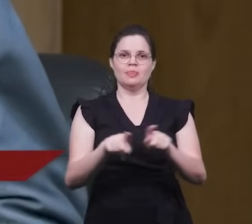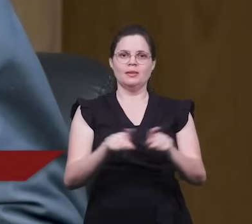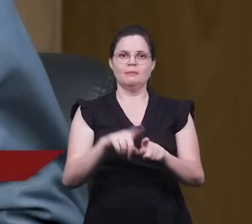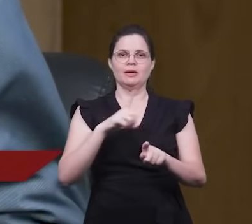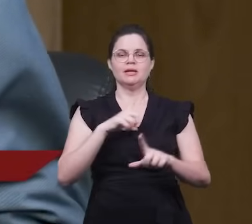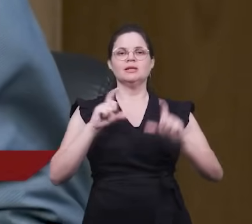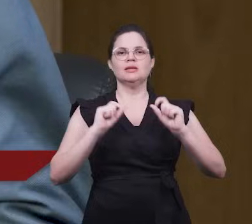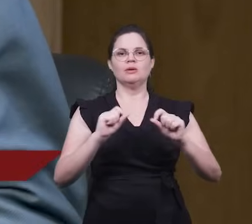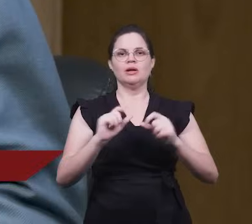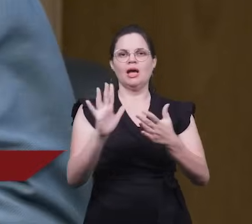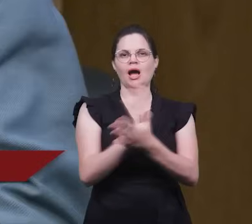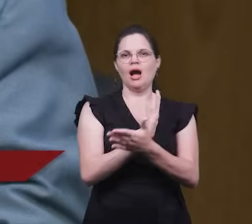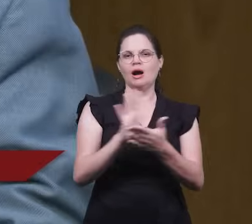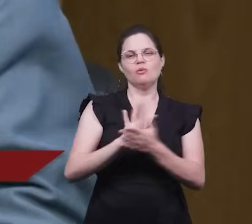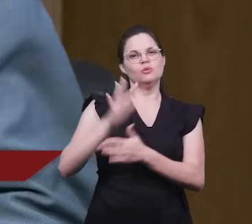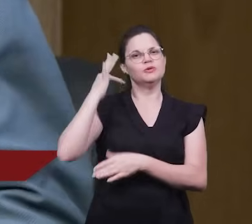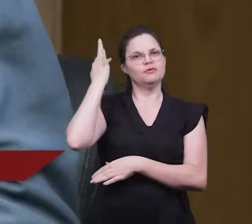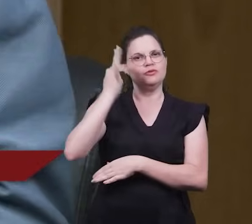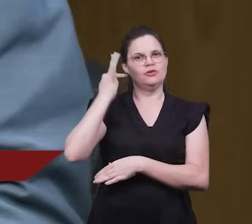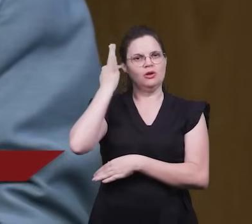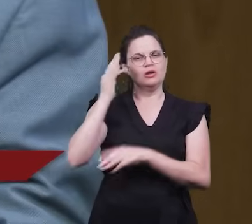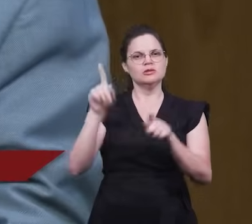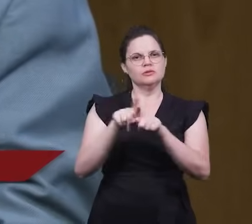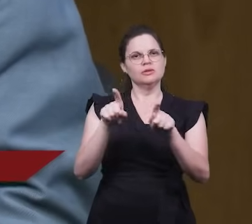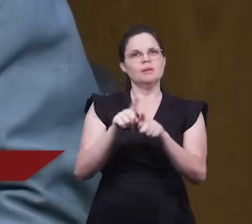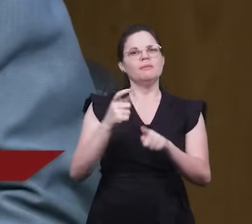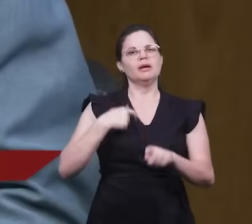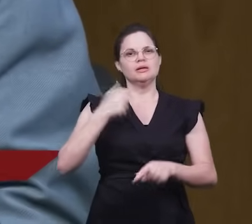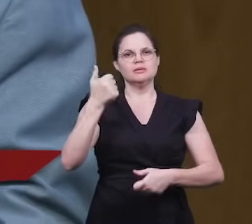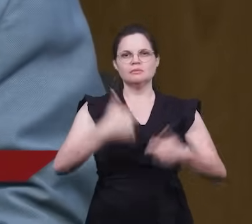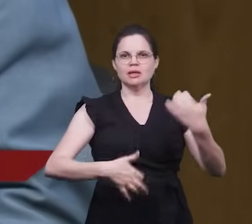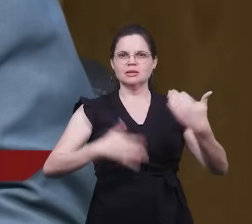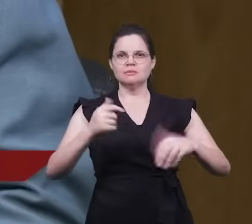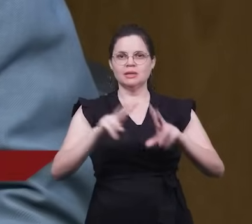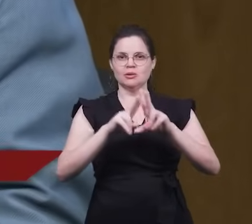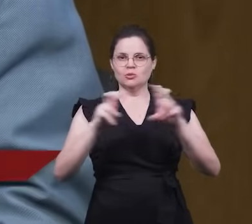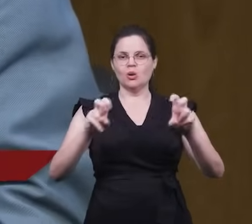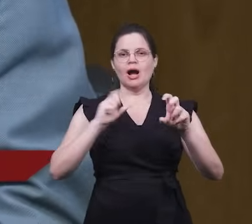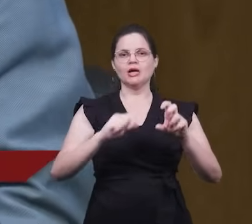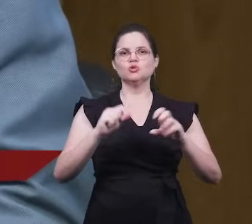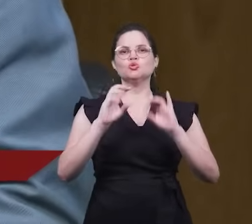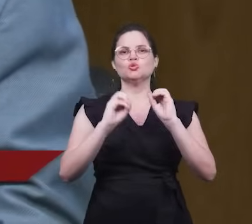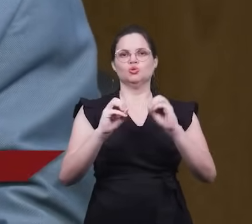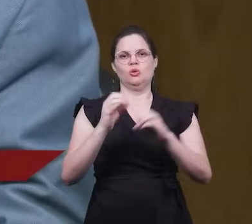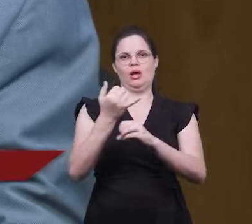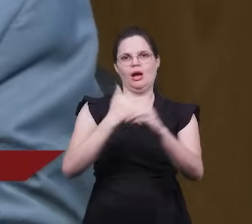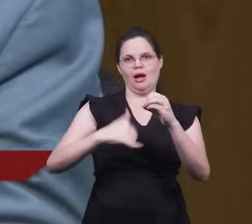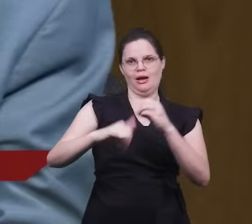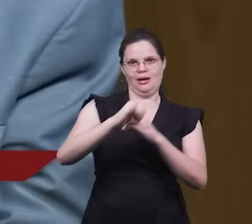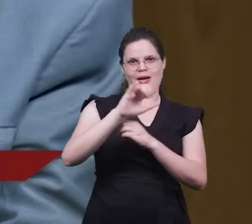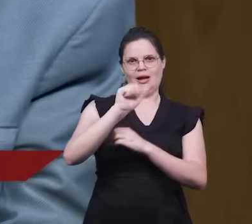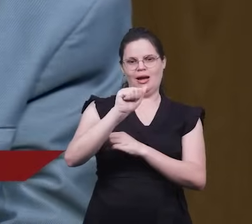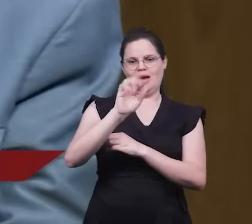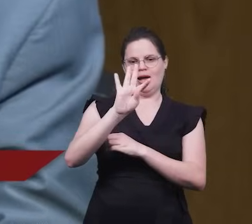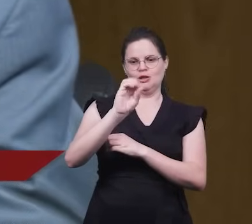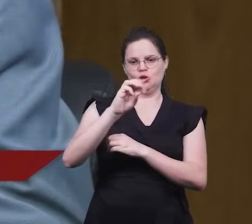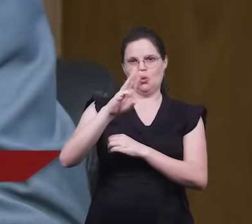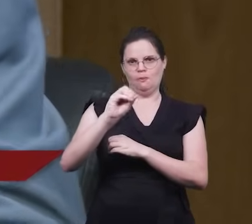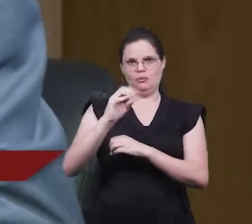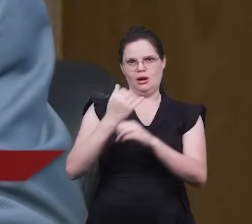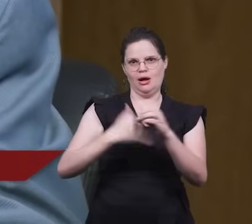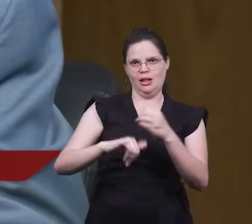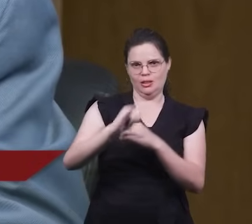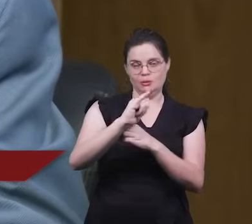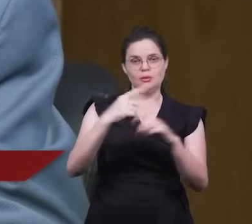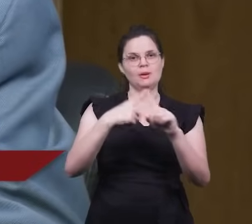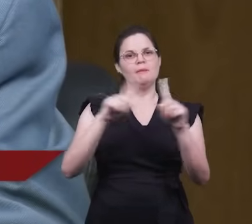próprios filósofos se incumbiram disso, falar no átomo e tudo isso. Muito bem. Mas vamos lá.